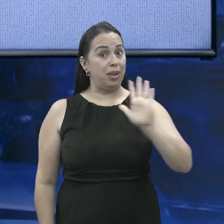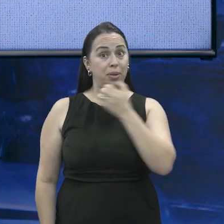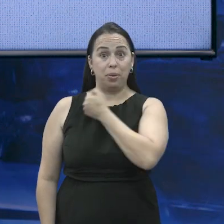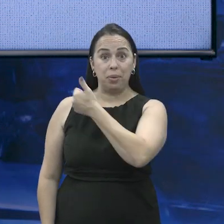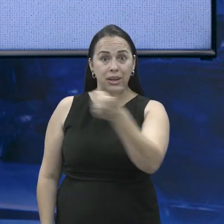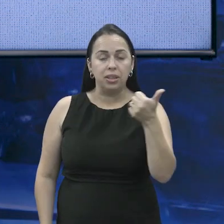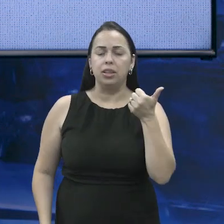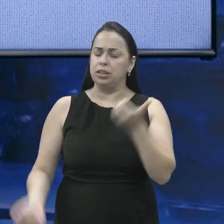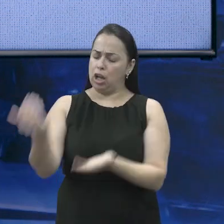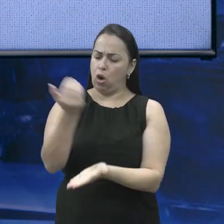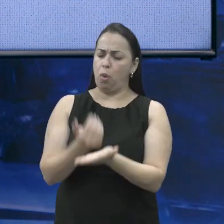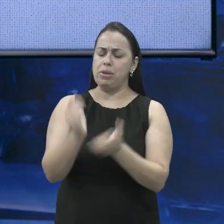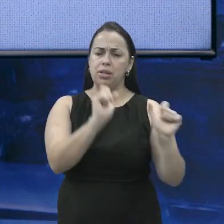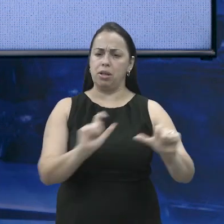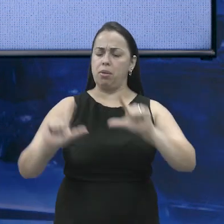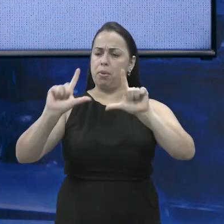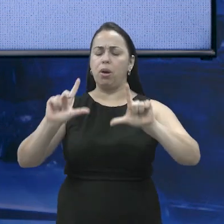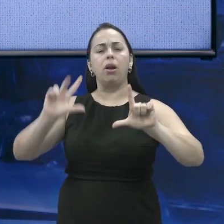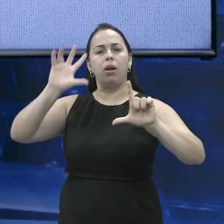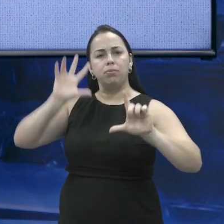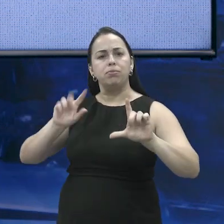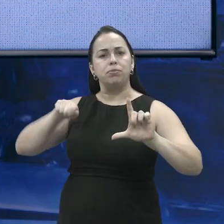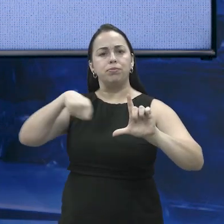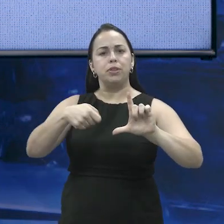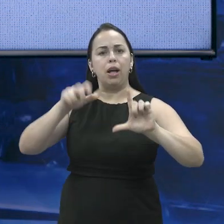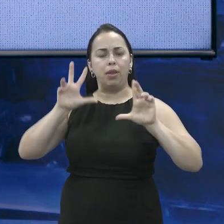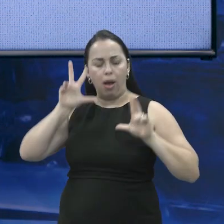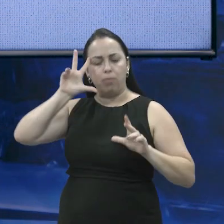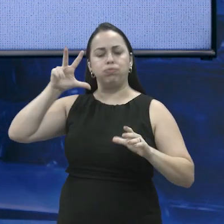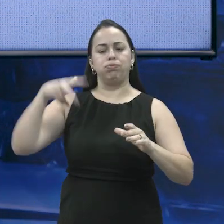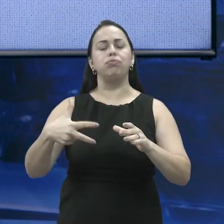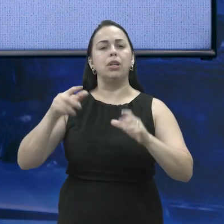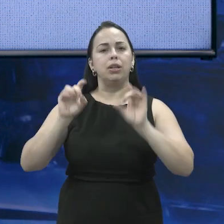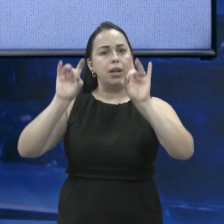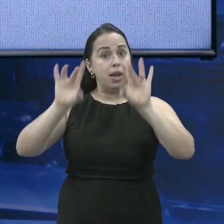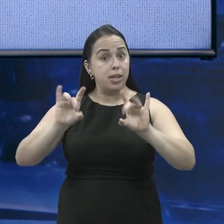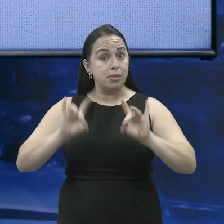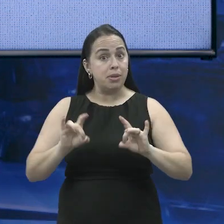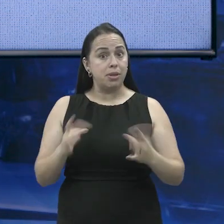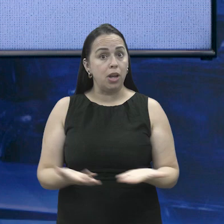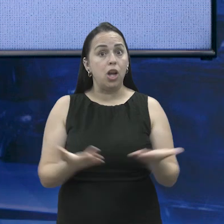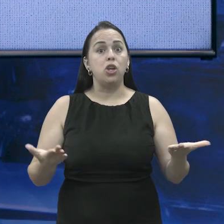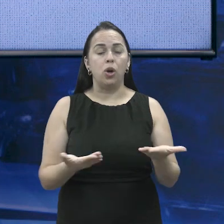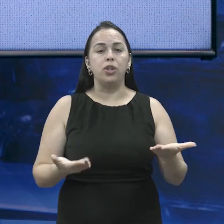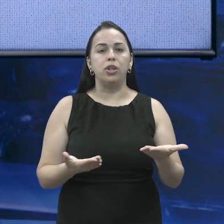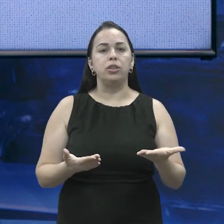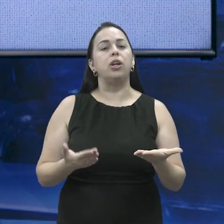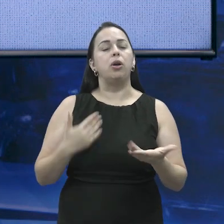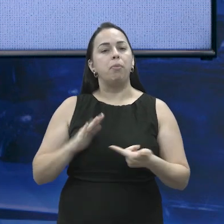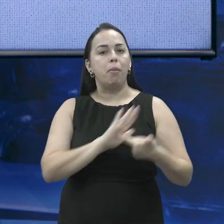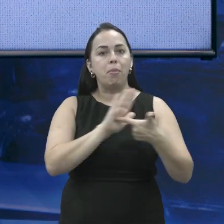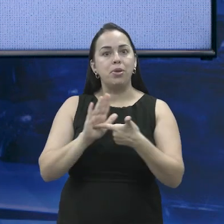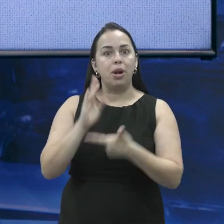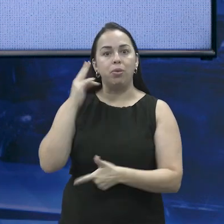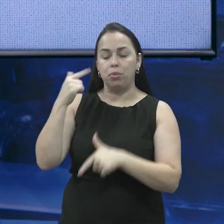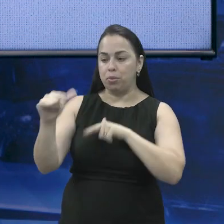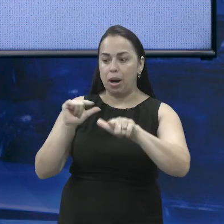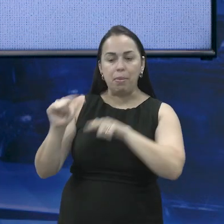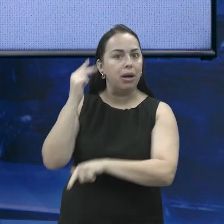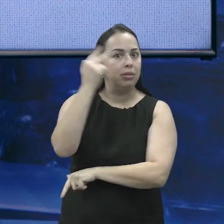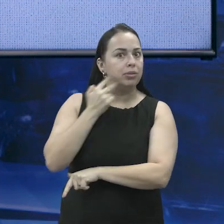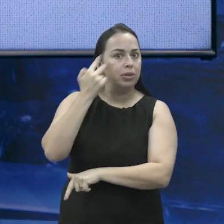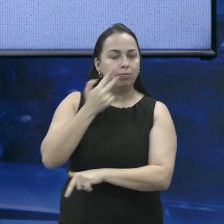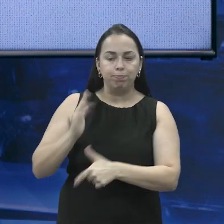Olá pessoal, tudo certo? Está no ar mais uma Ação Parlamentar Especial. Aqui o trabalho do Legislativo da nossa